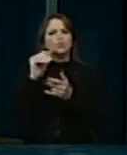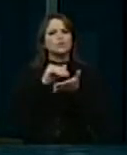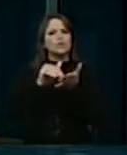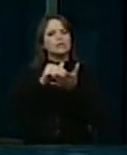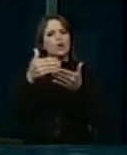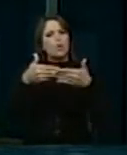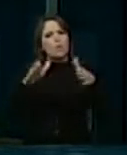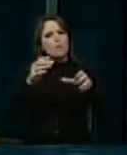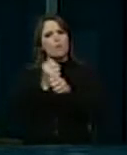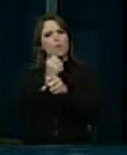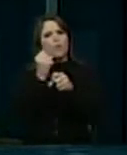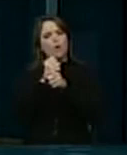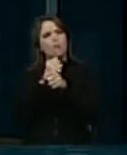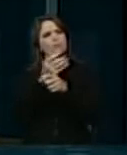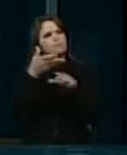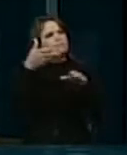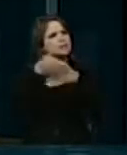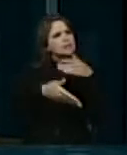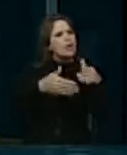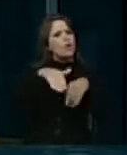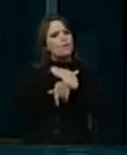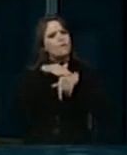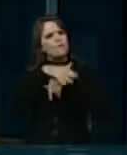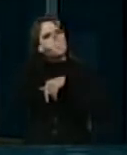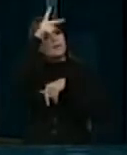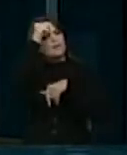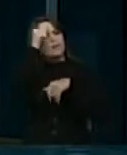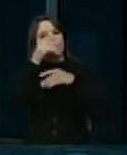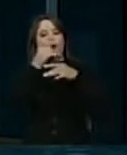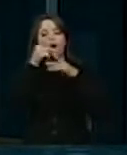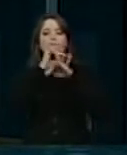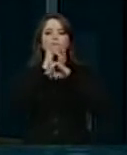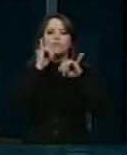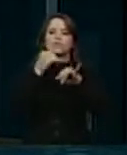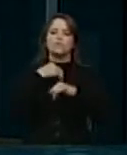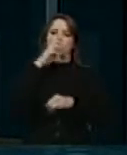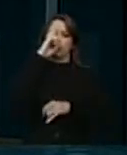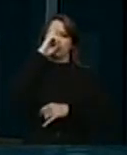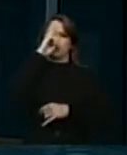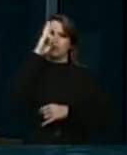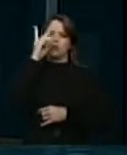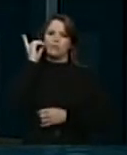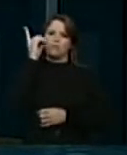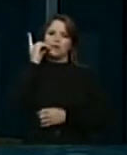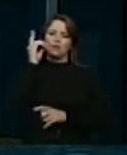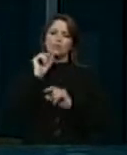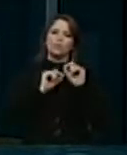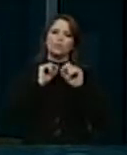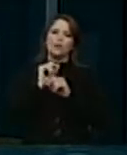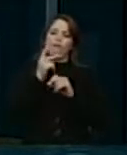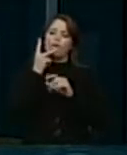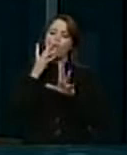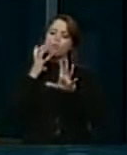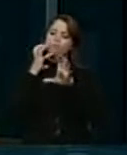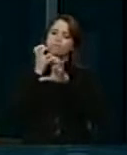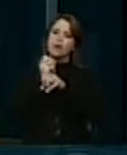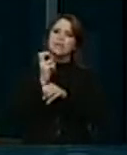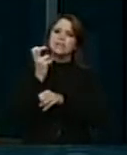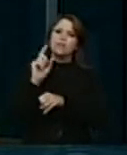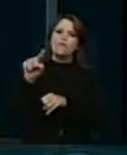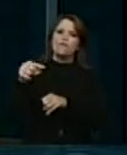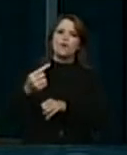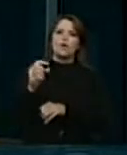inaugurou obras, atendeu os prefeitos e anunciou, deputado Luiz Couto, um total de 5,8